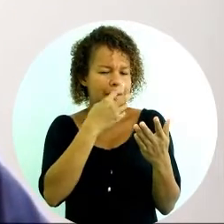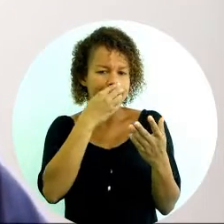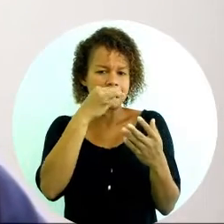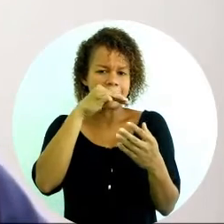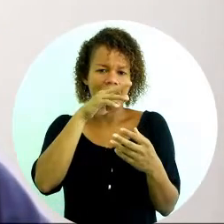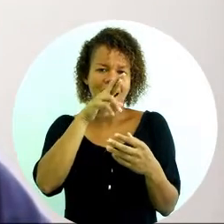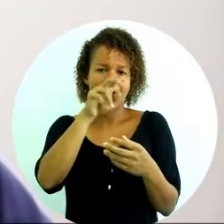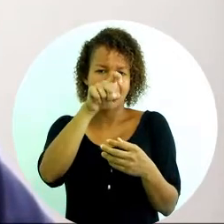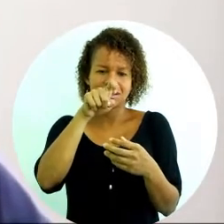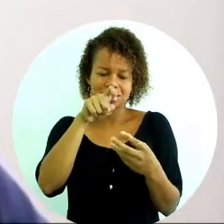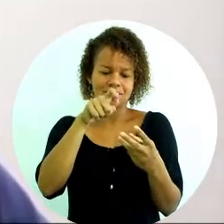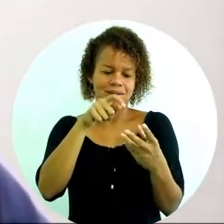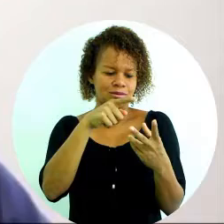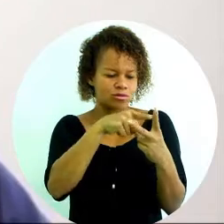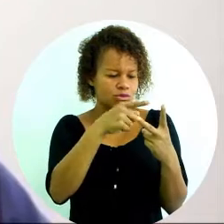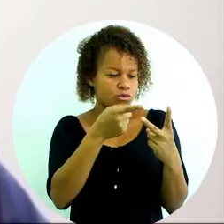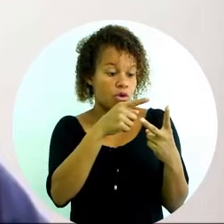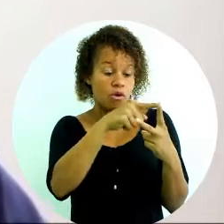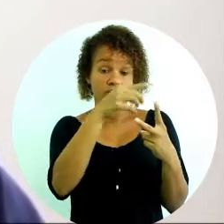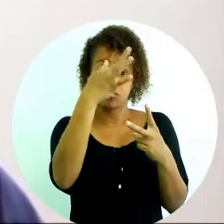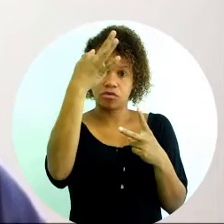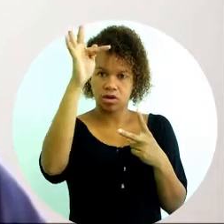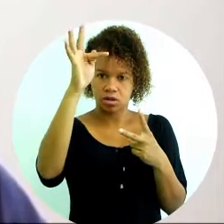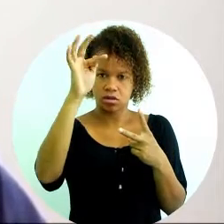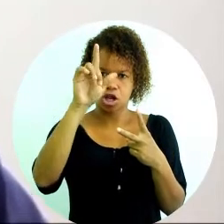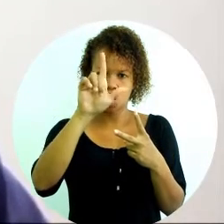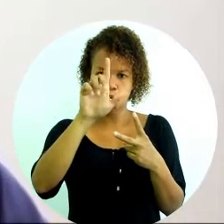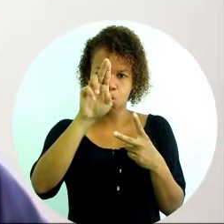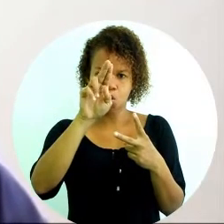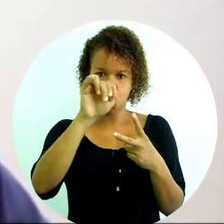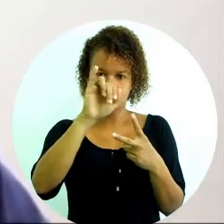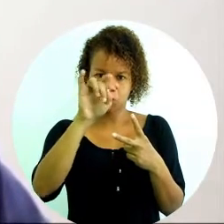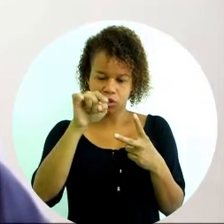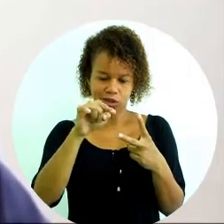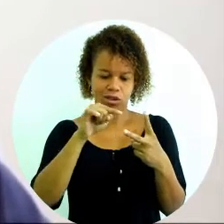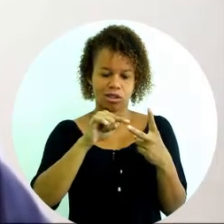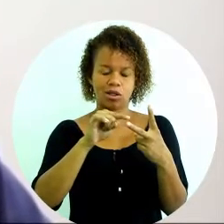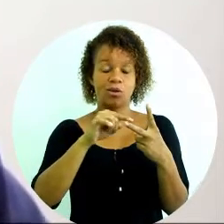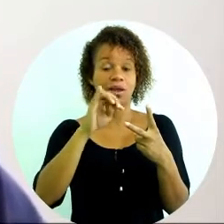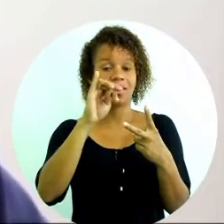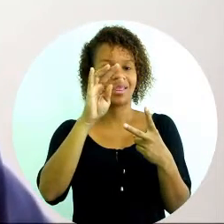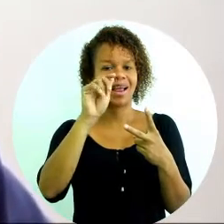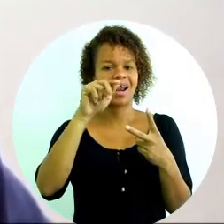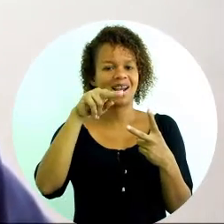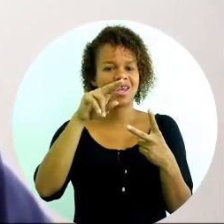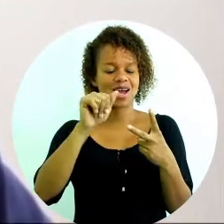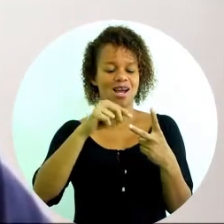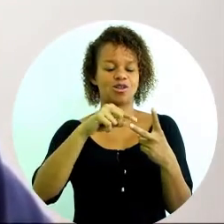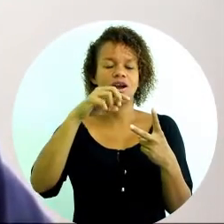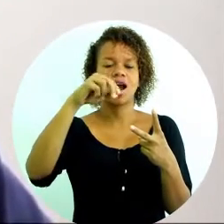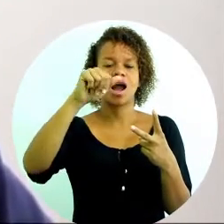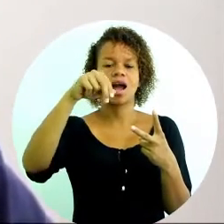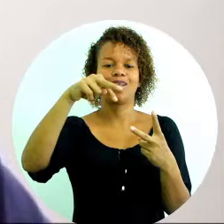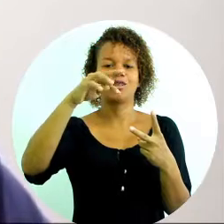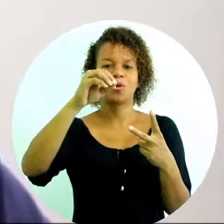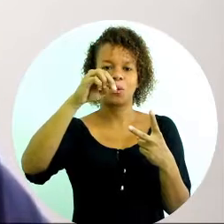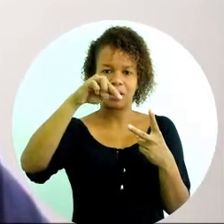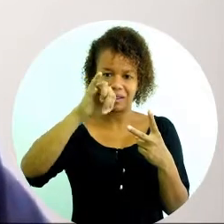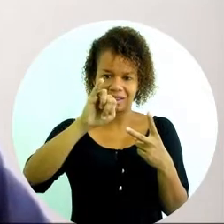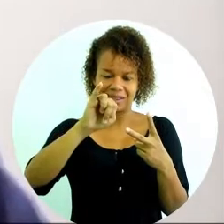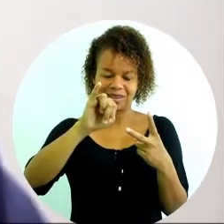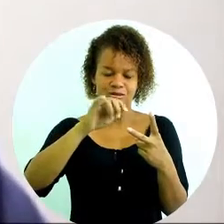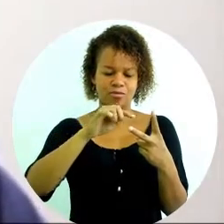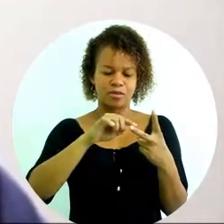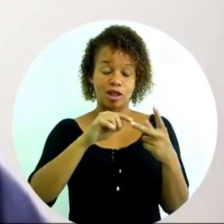influências marxistas em sua abordagem, o francês Louis Althusser e o italiano Antonio